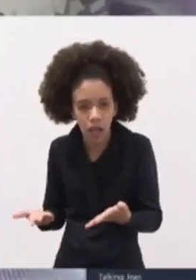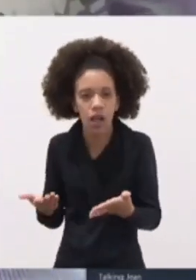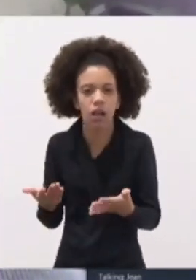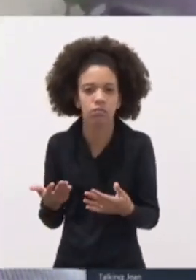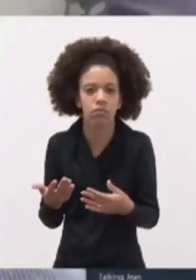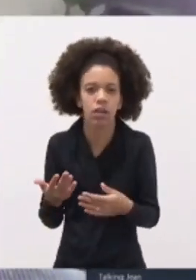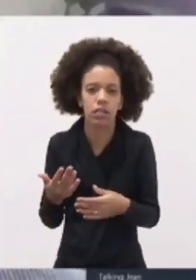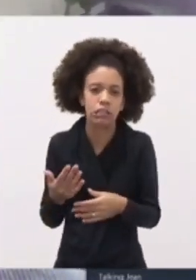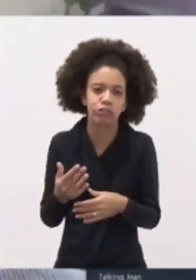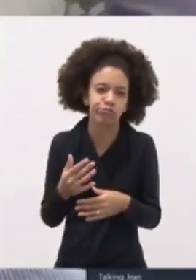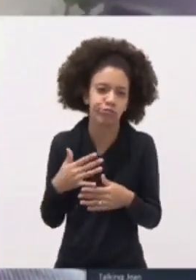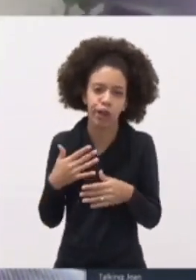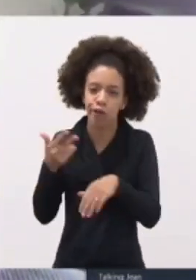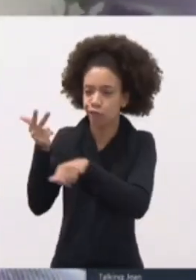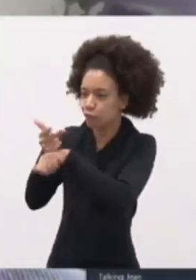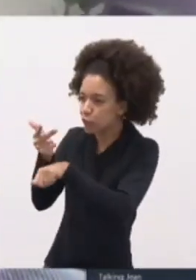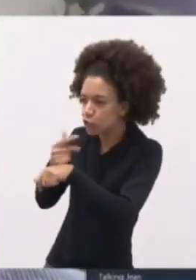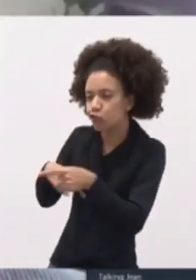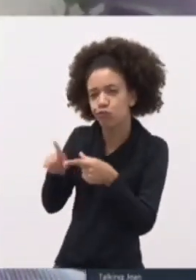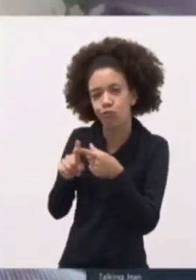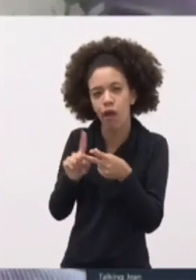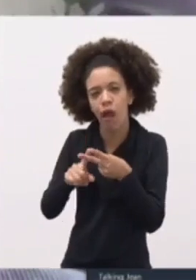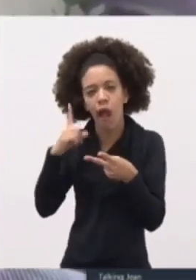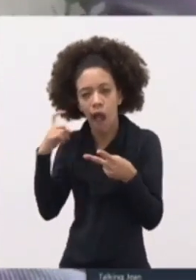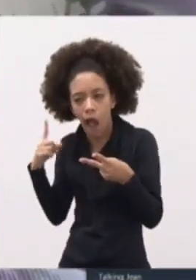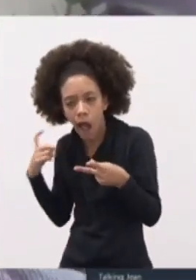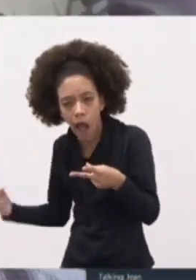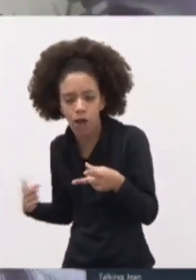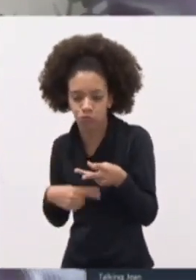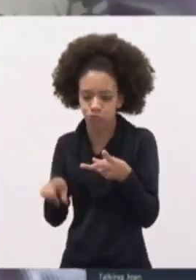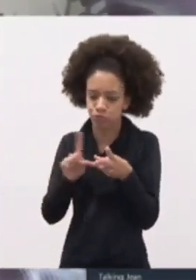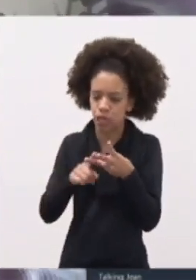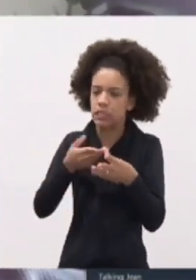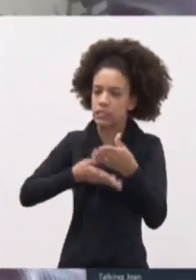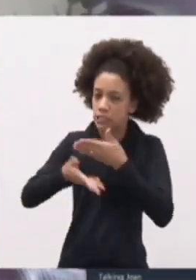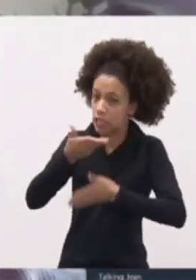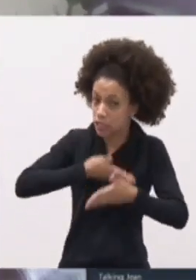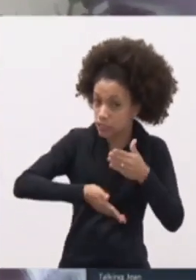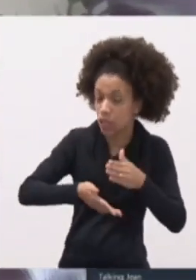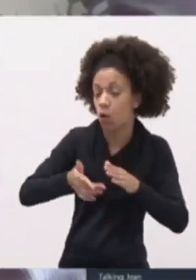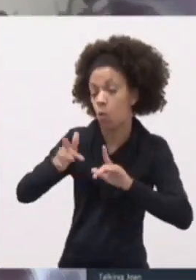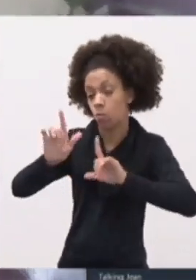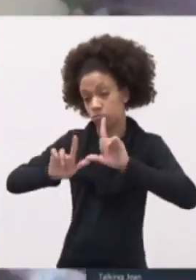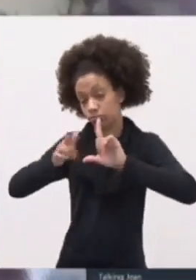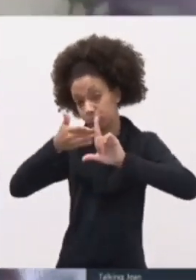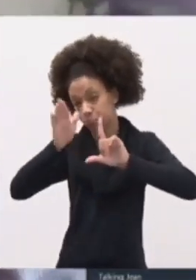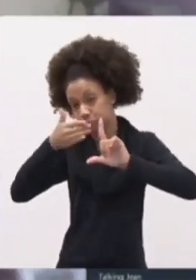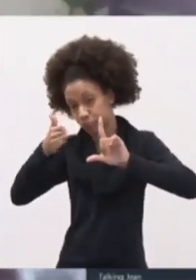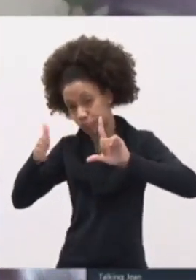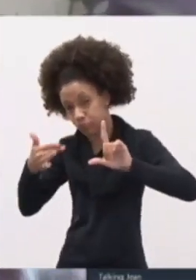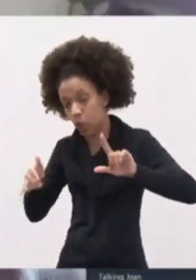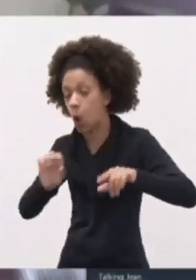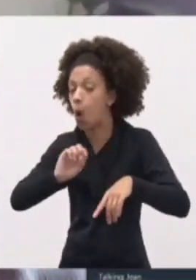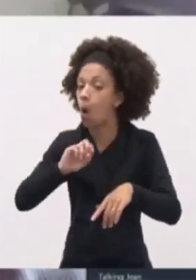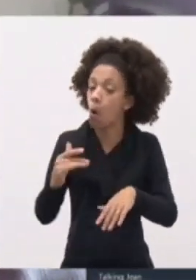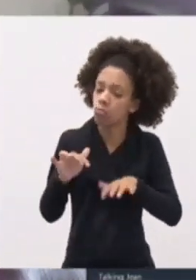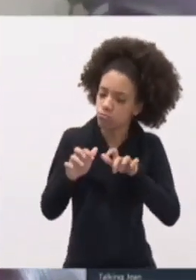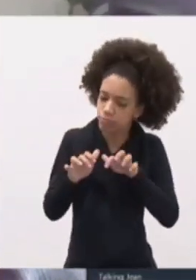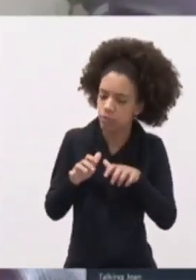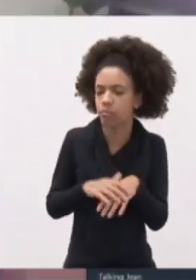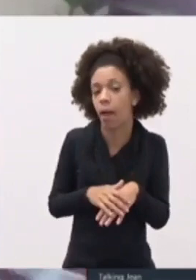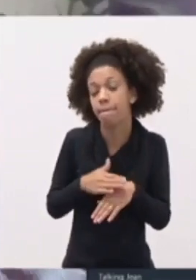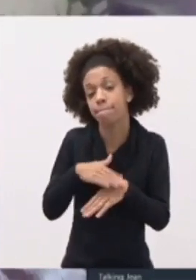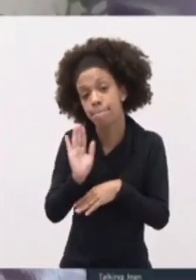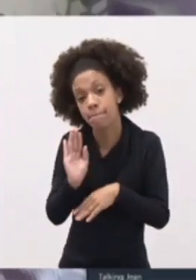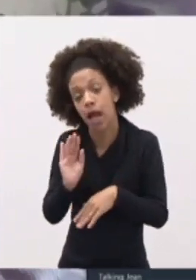Seja aí por vídeo, seja por áudio, seja por interação com telas ou com teclados, mais chance você